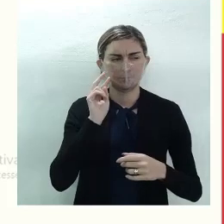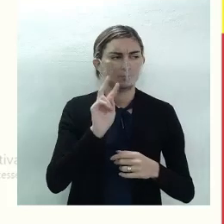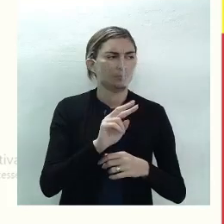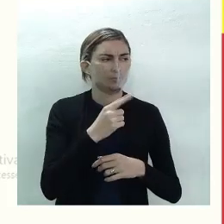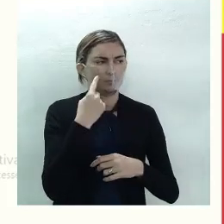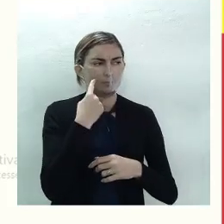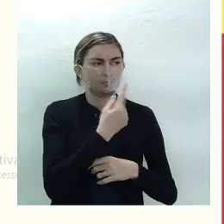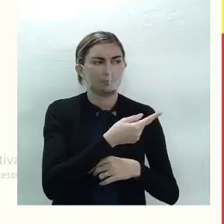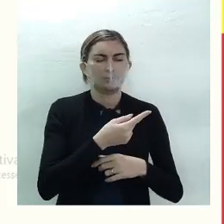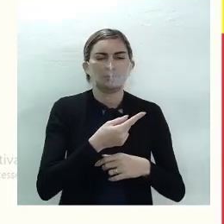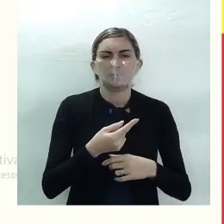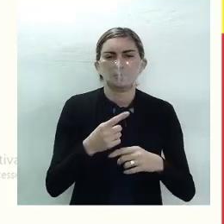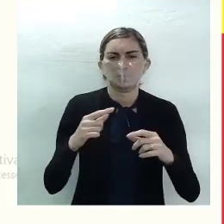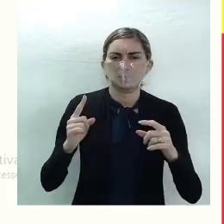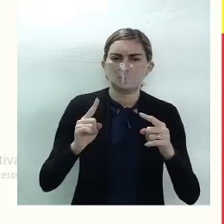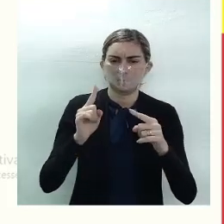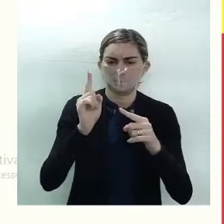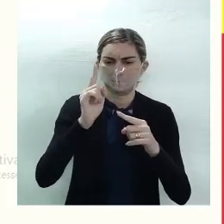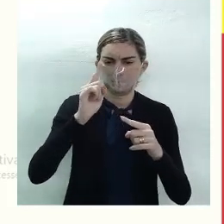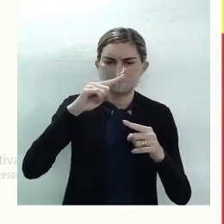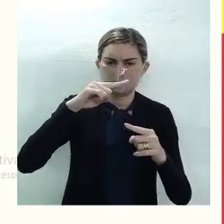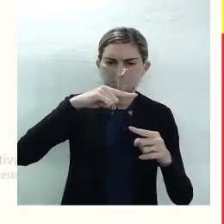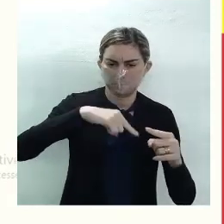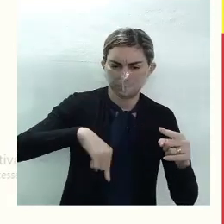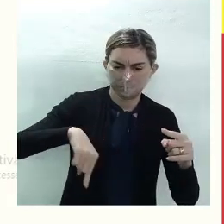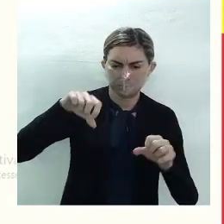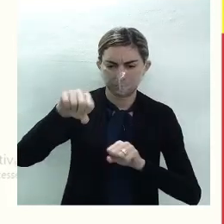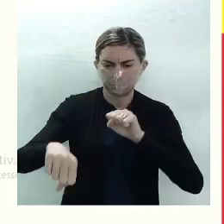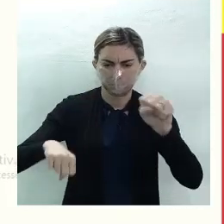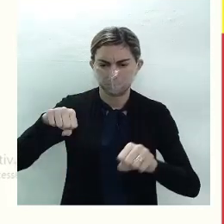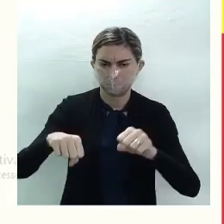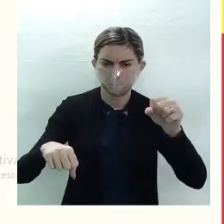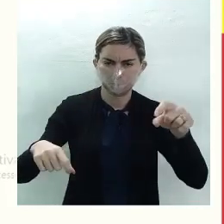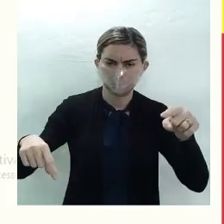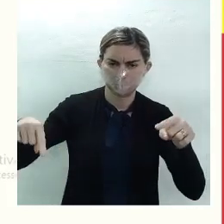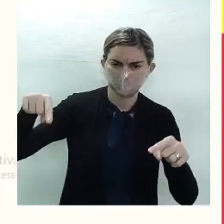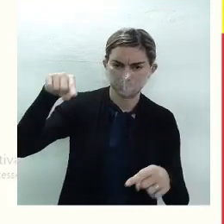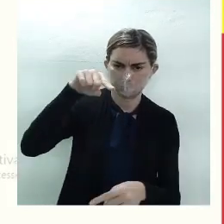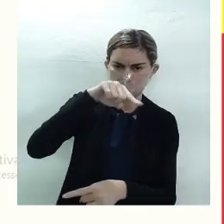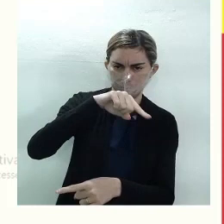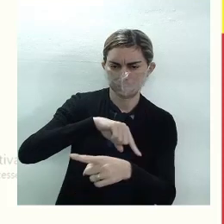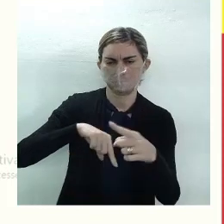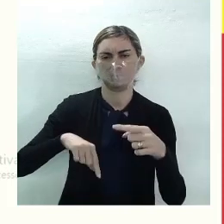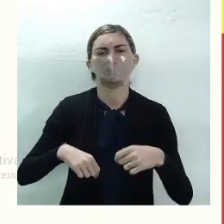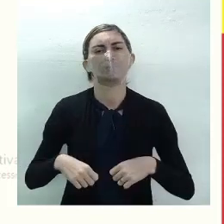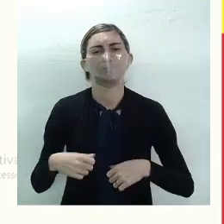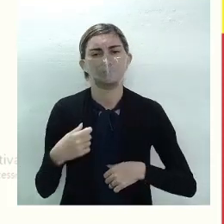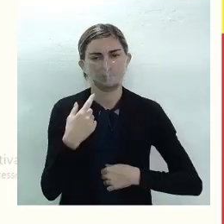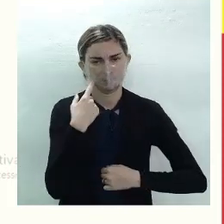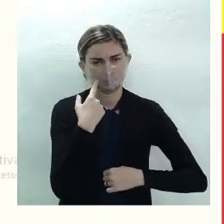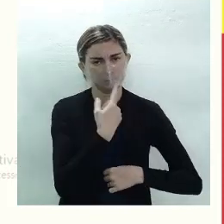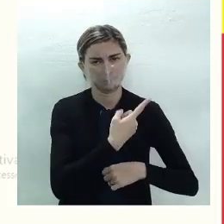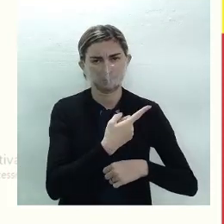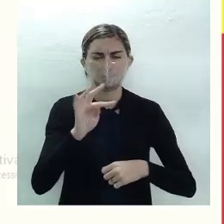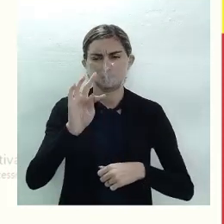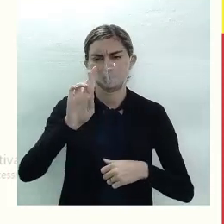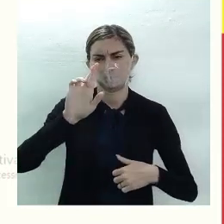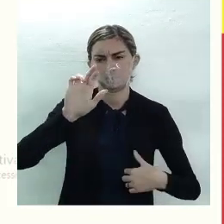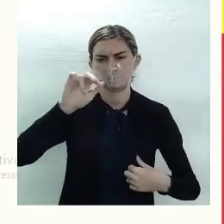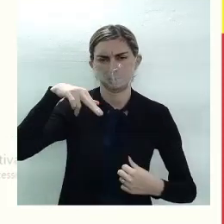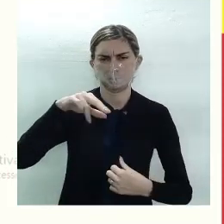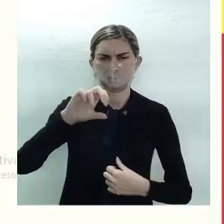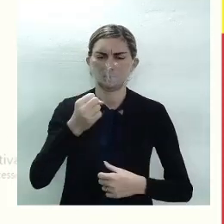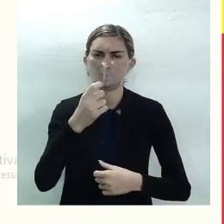olha a seta girando. Então, se eu pegar a bicicleta e fazer os giros, eu estou rotacionando. Olha aí a translação.